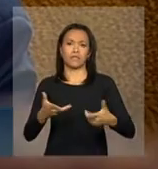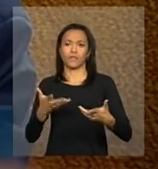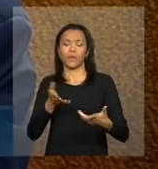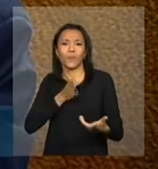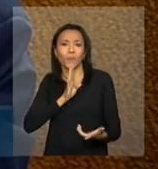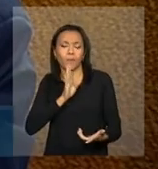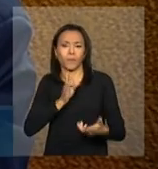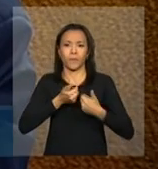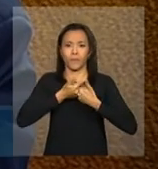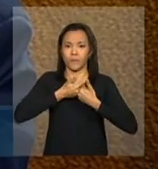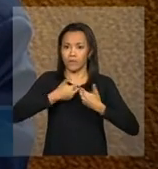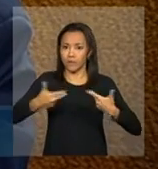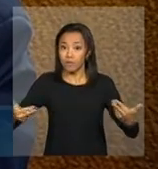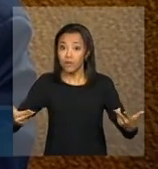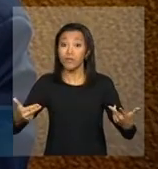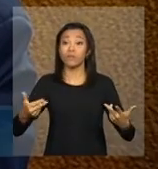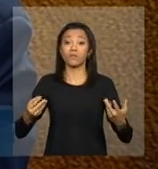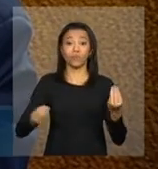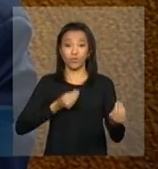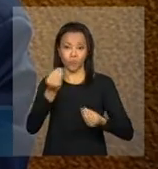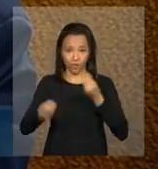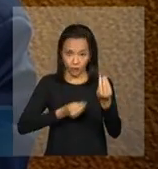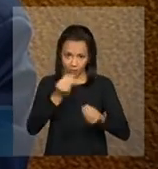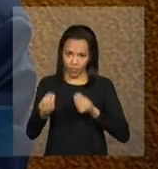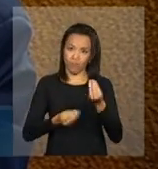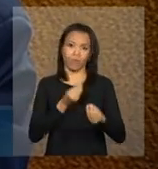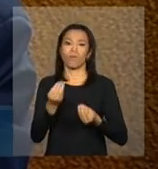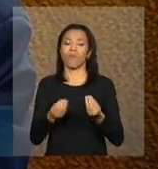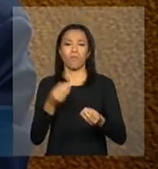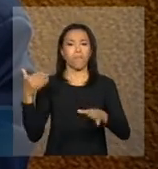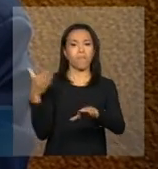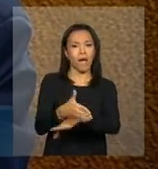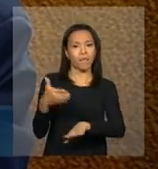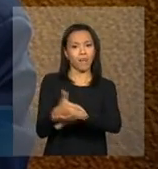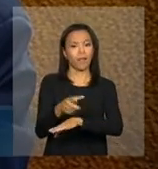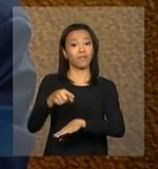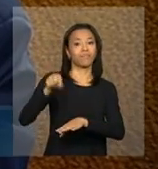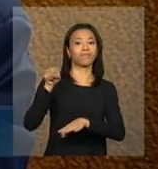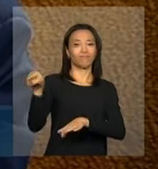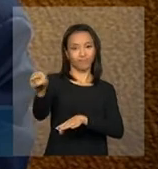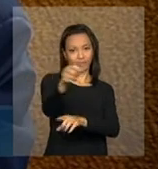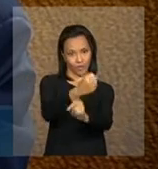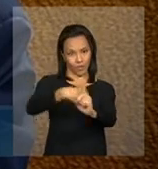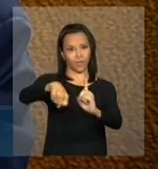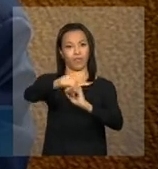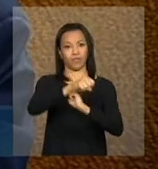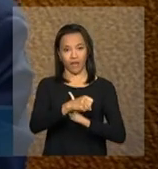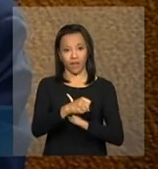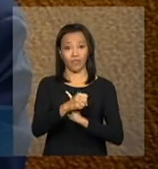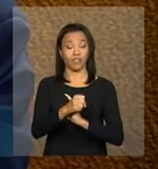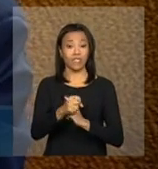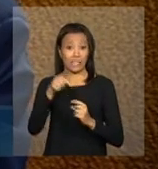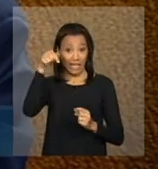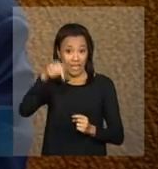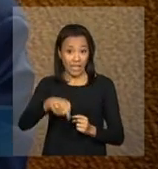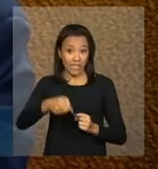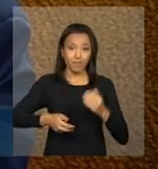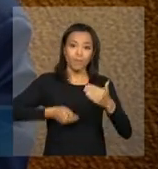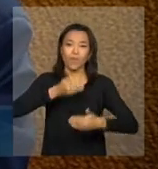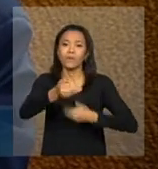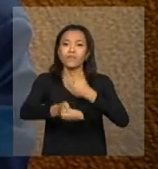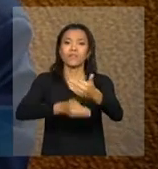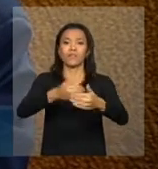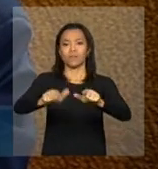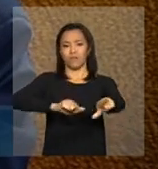empoderamento à sociedade civil neste processo de orientação do governo